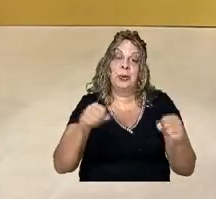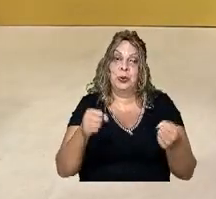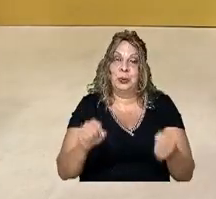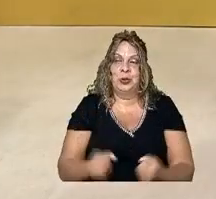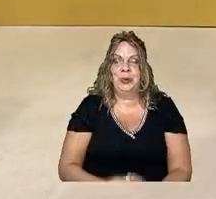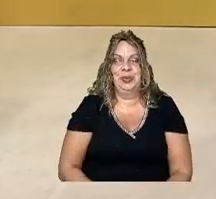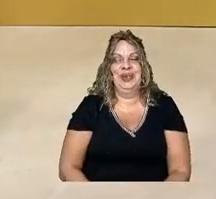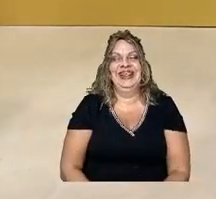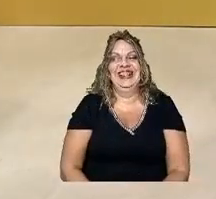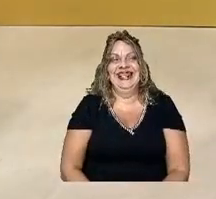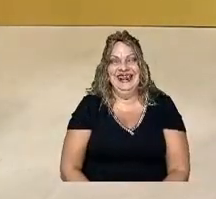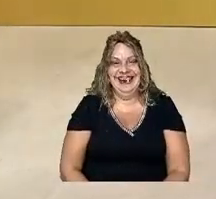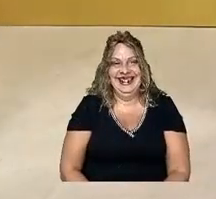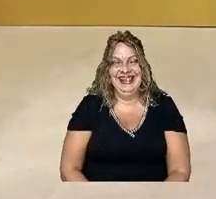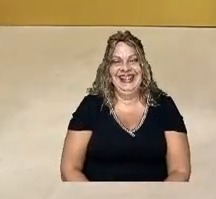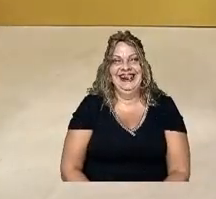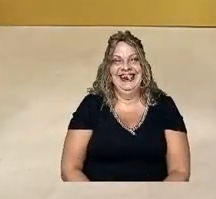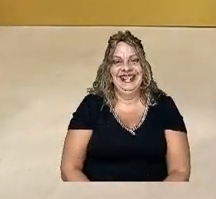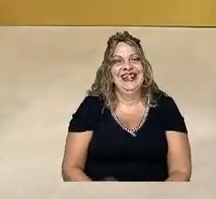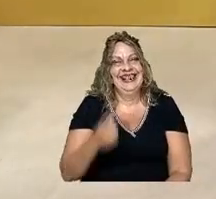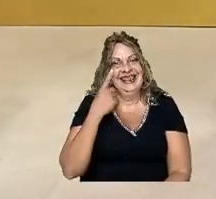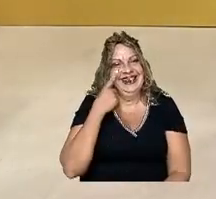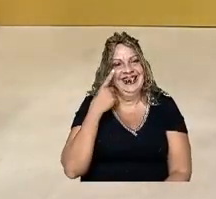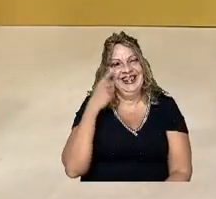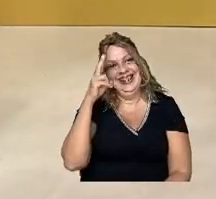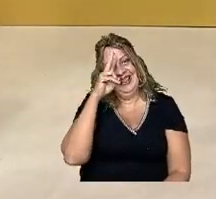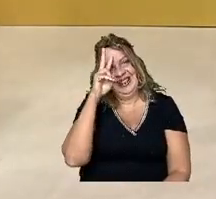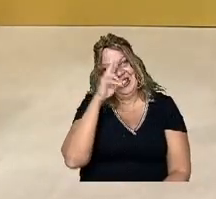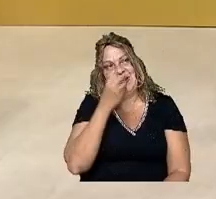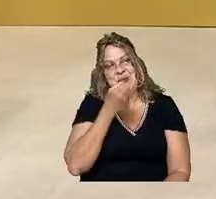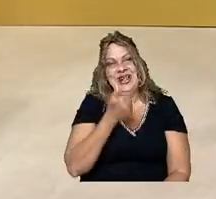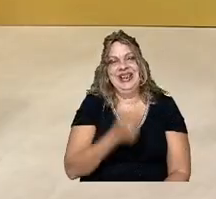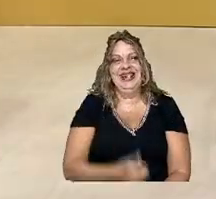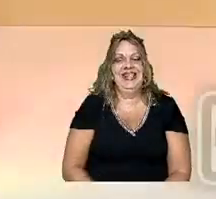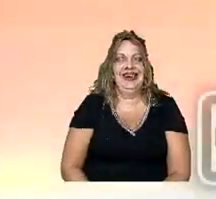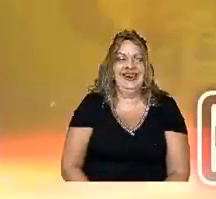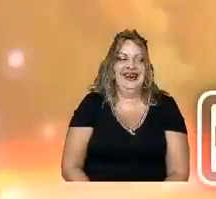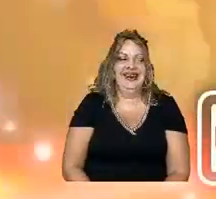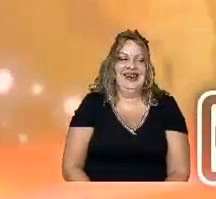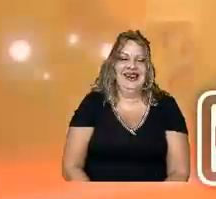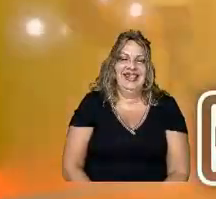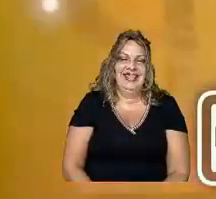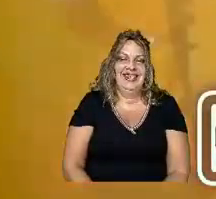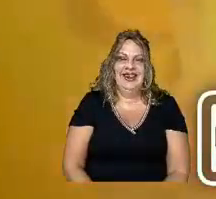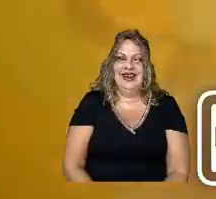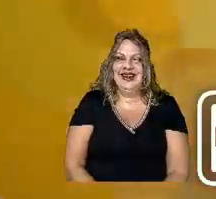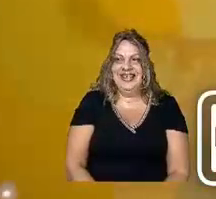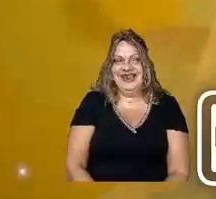o Start. O quê, gente? Olha só que história incrível, vamos conferir.